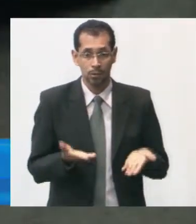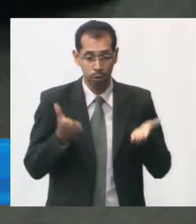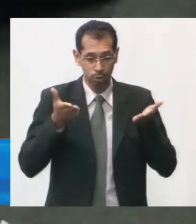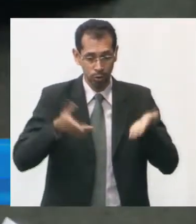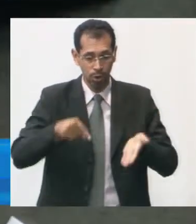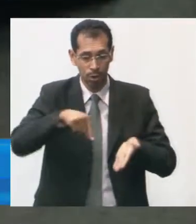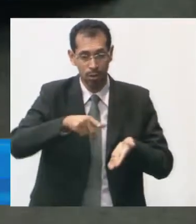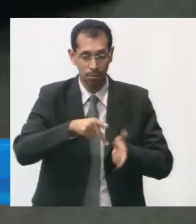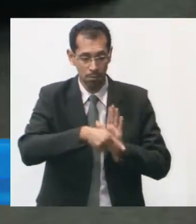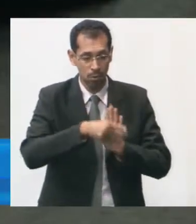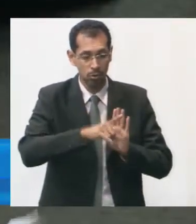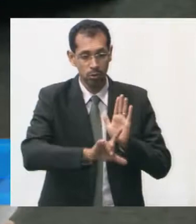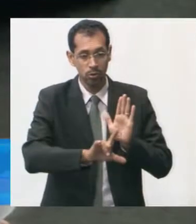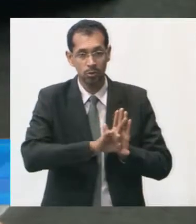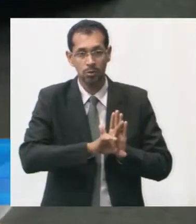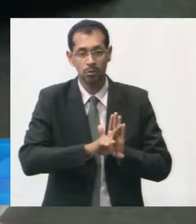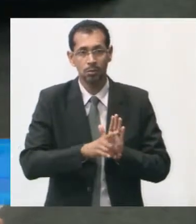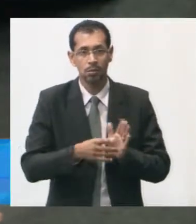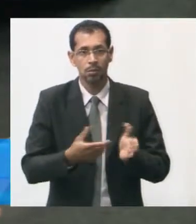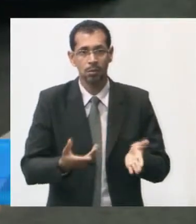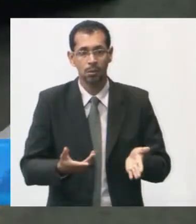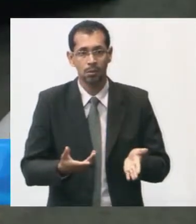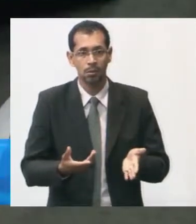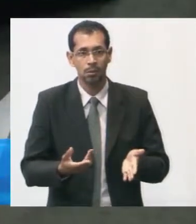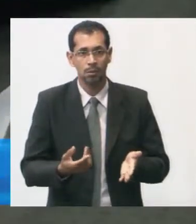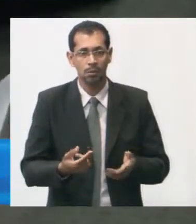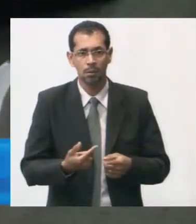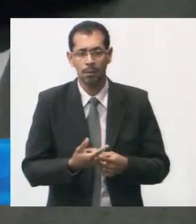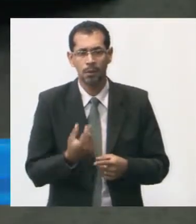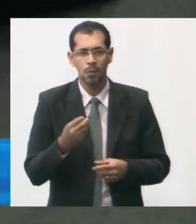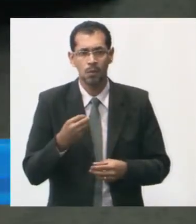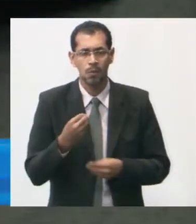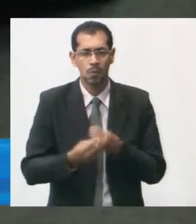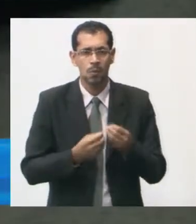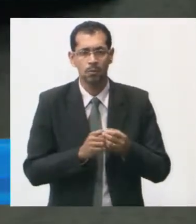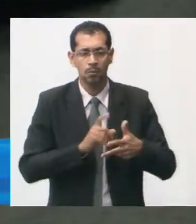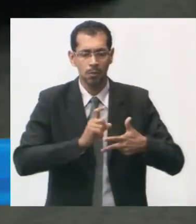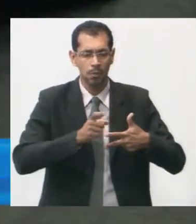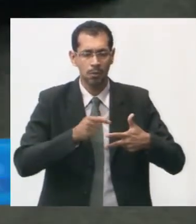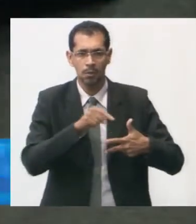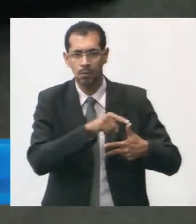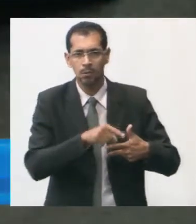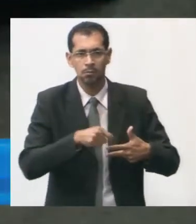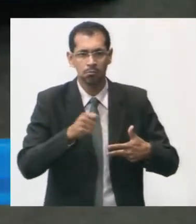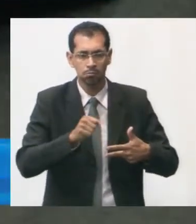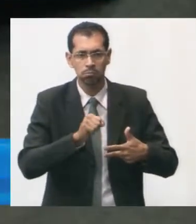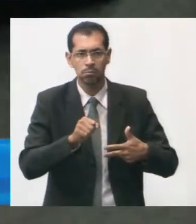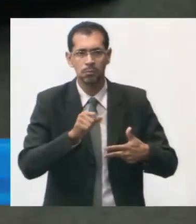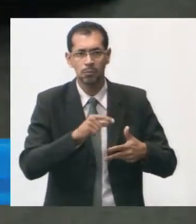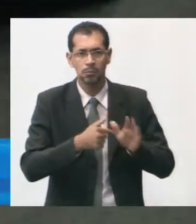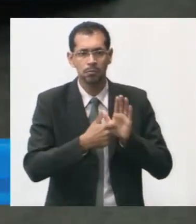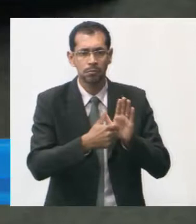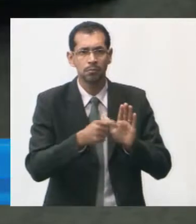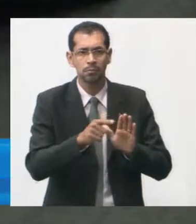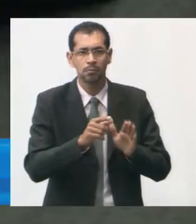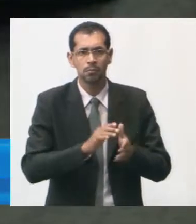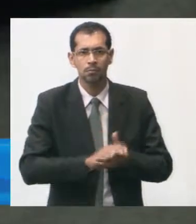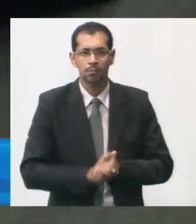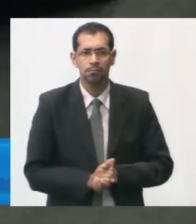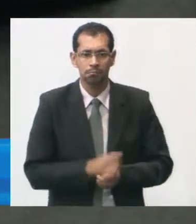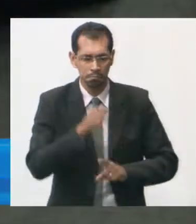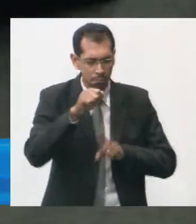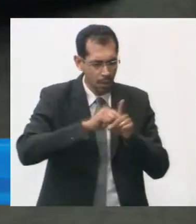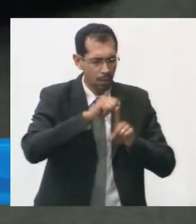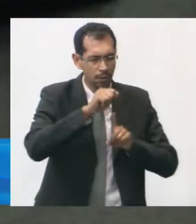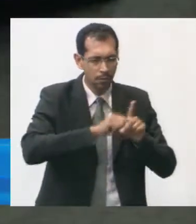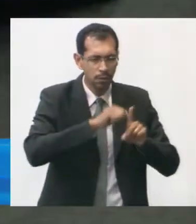Parrini, dizendo que fica o Poder Executivo a conceder mensalmente, a título de subvenção econômica, o